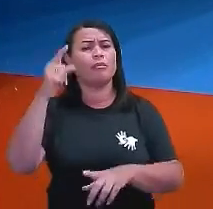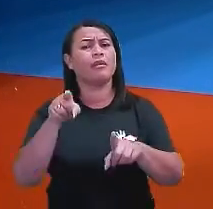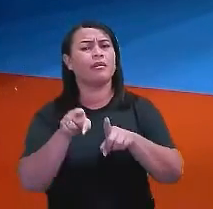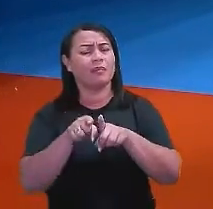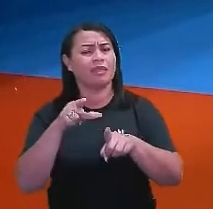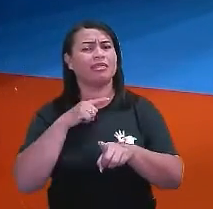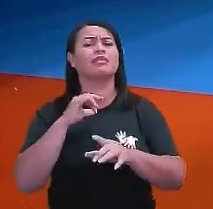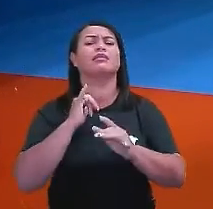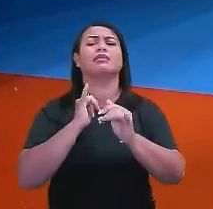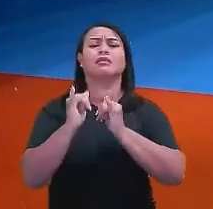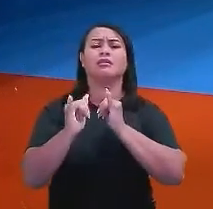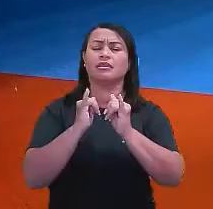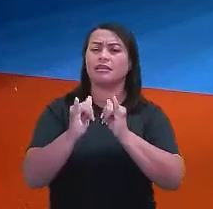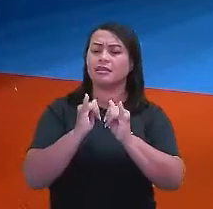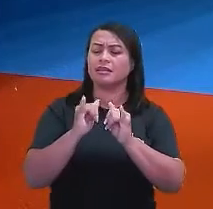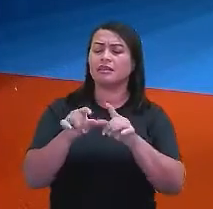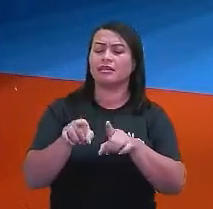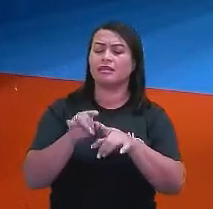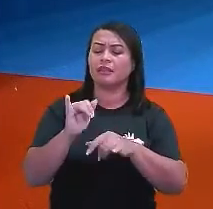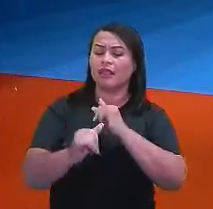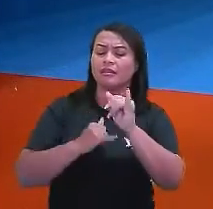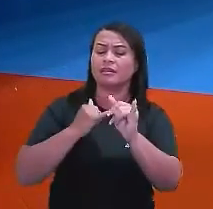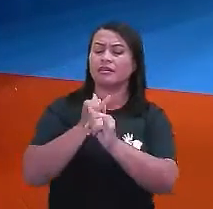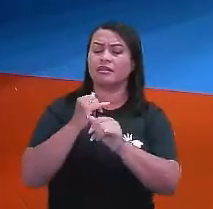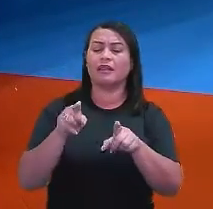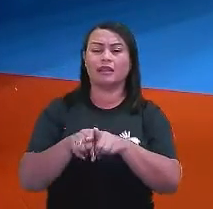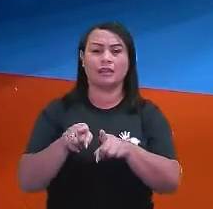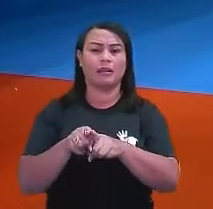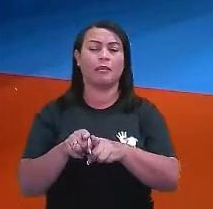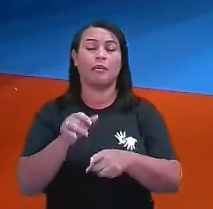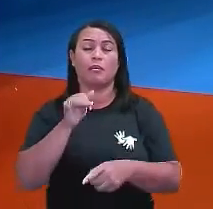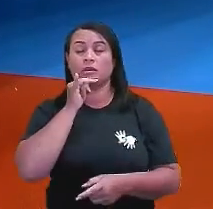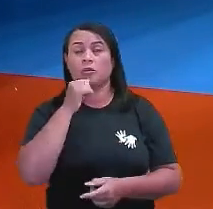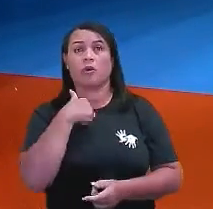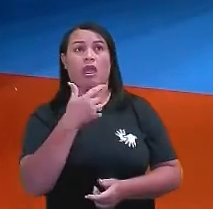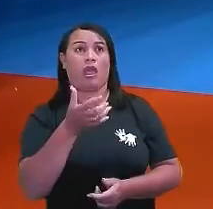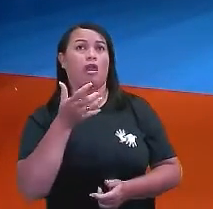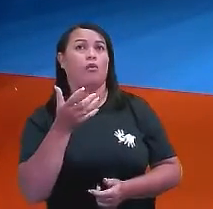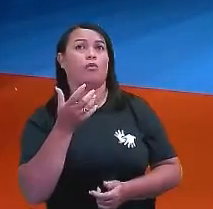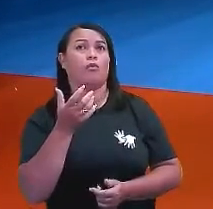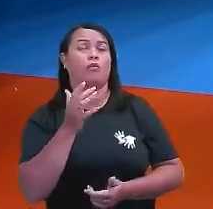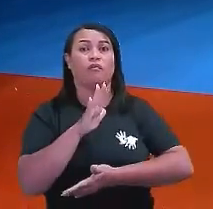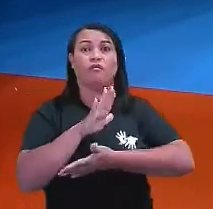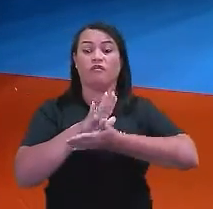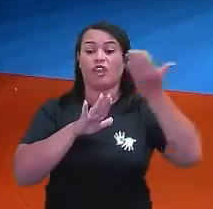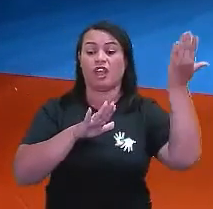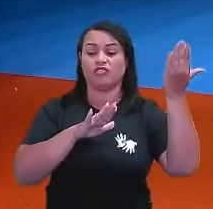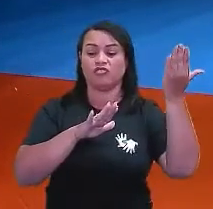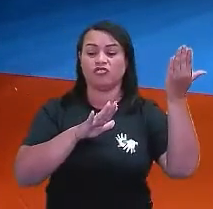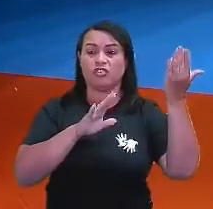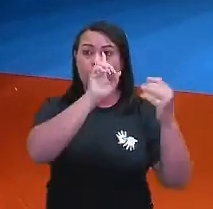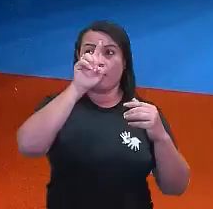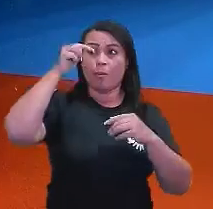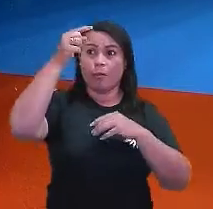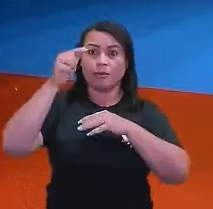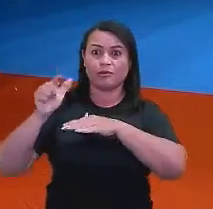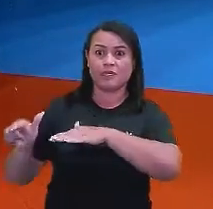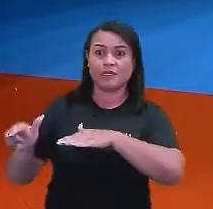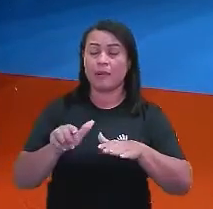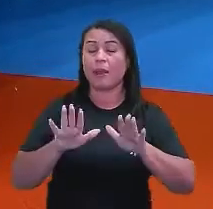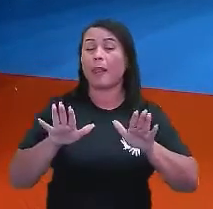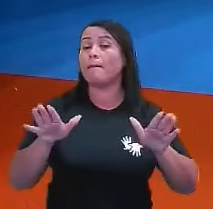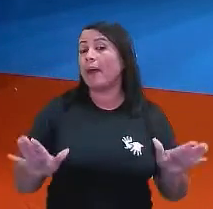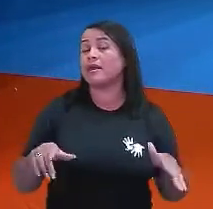se você quiser saber. Por exemplo, eu quero fazer uma viagem. Eu quero viajar semana que vem, mas eu